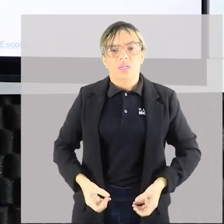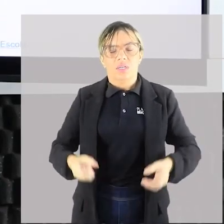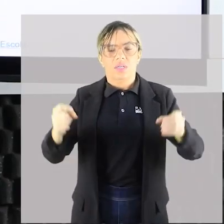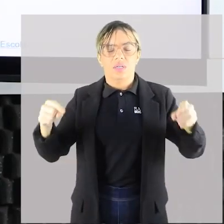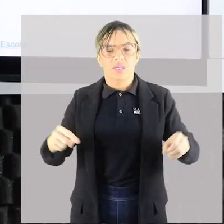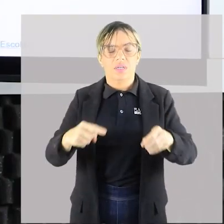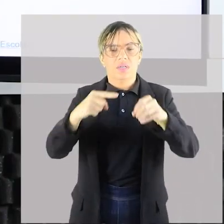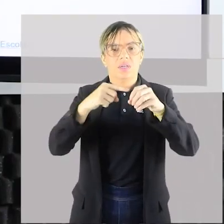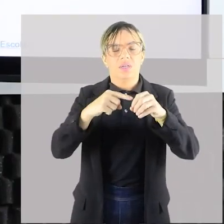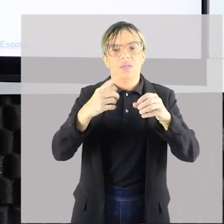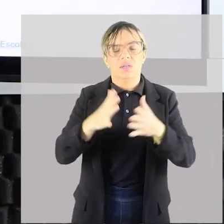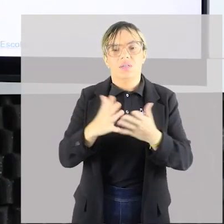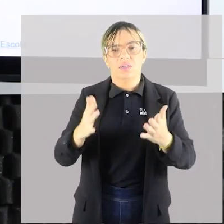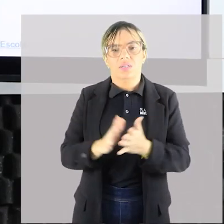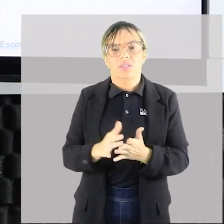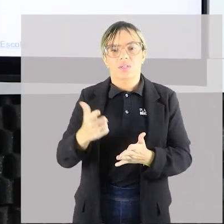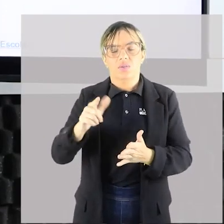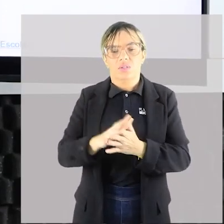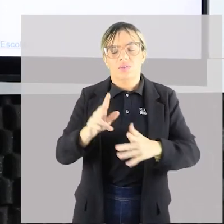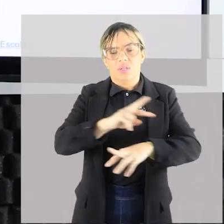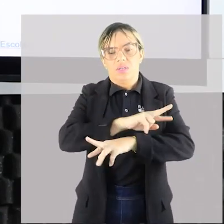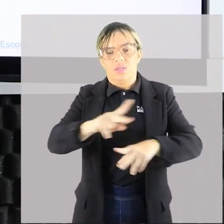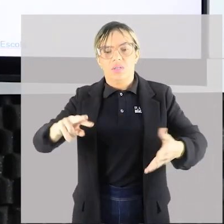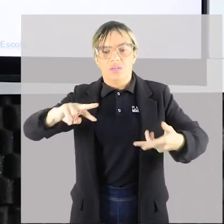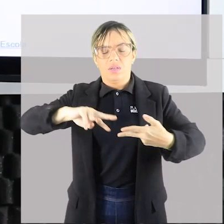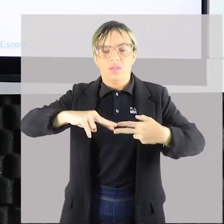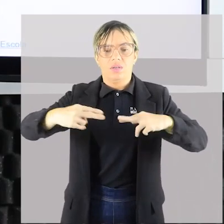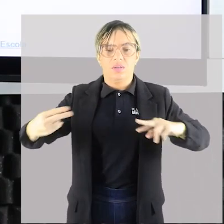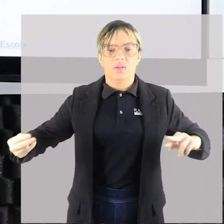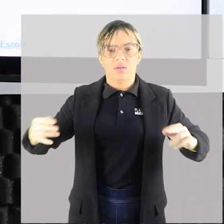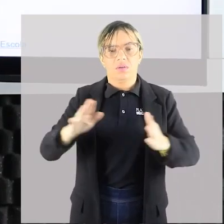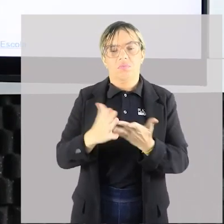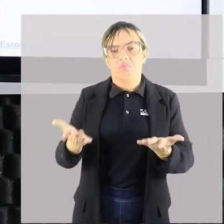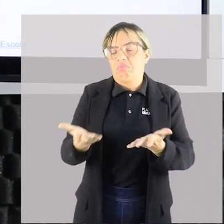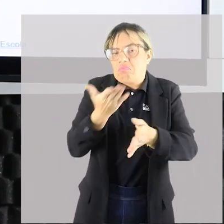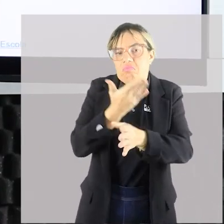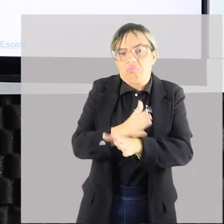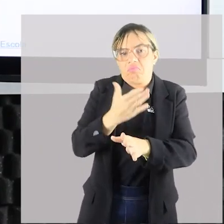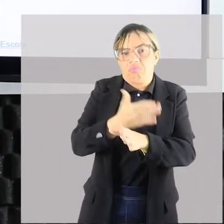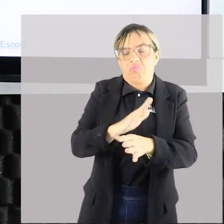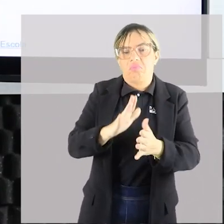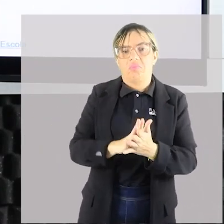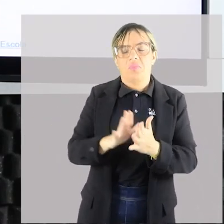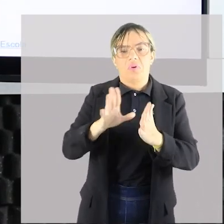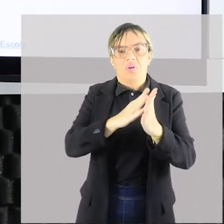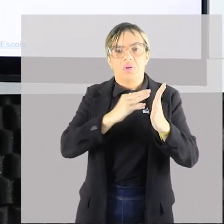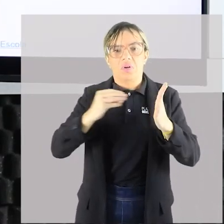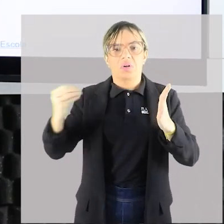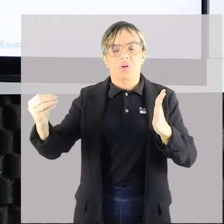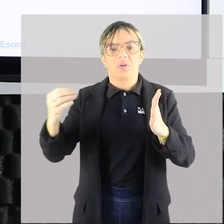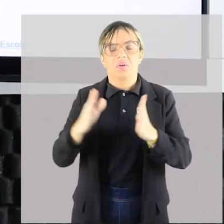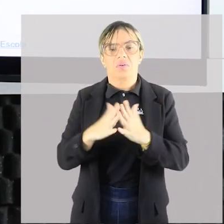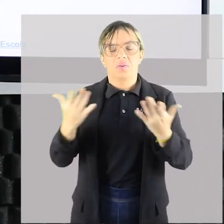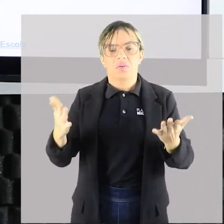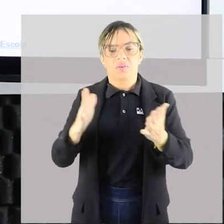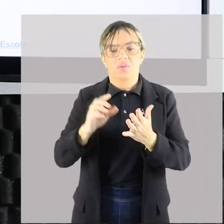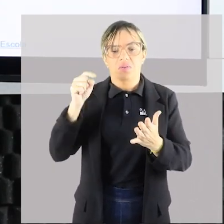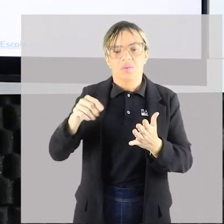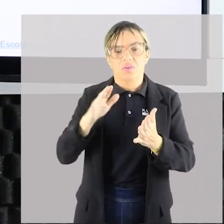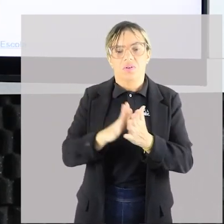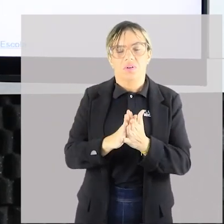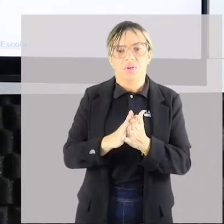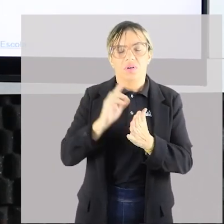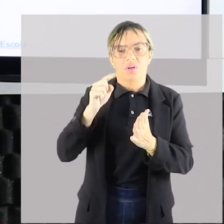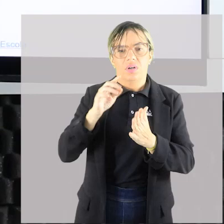gera variabilidade genética, ou seja, é praticamente um processo de clonagem. Aquela bactéria que se reproduz de